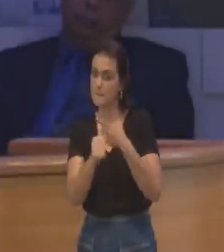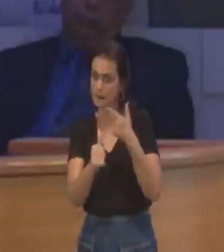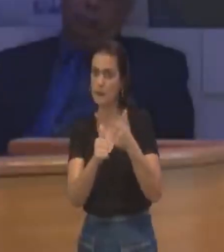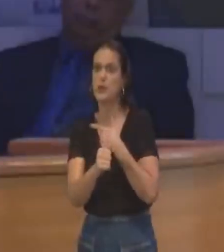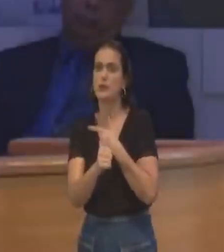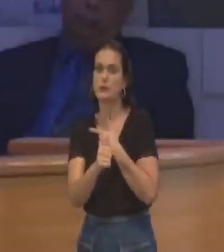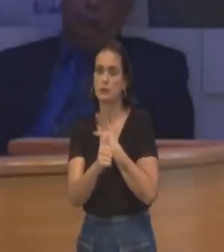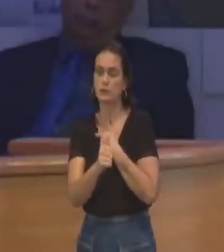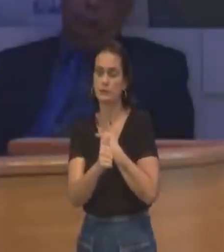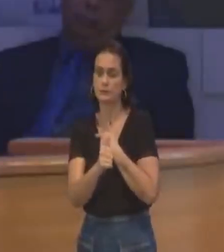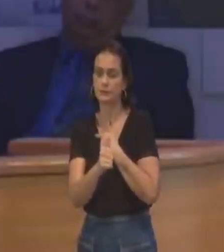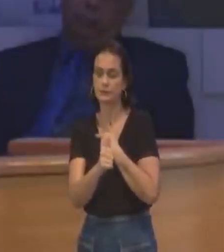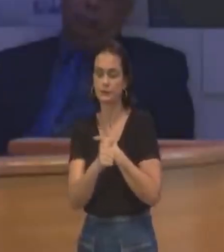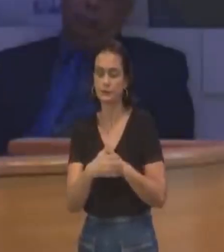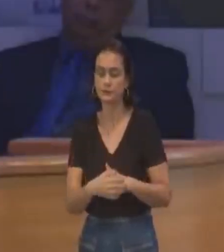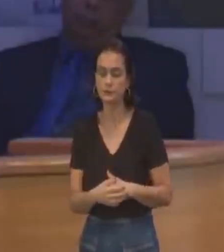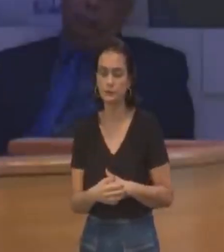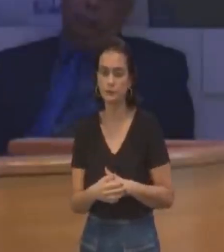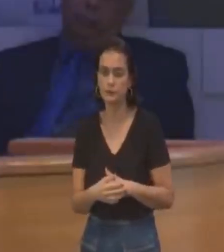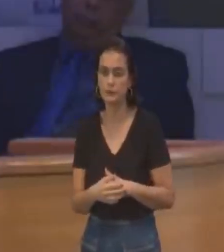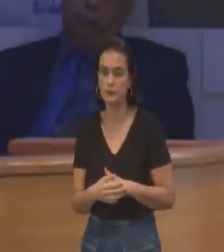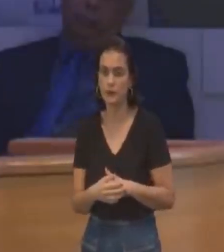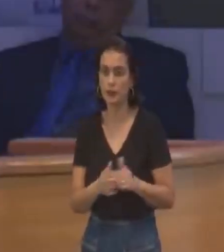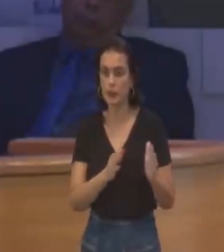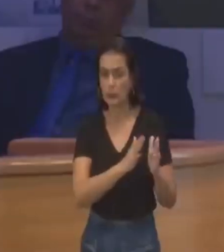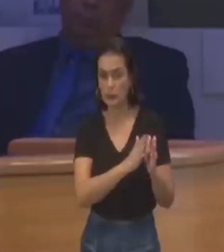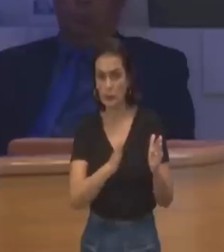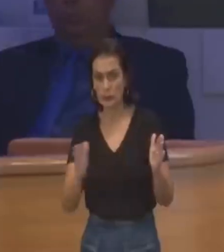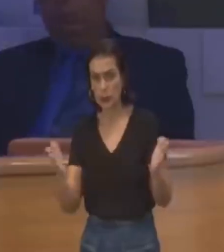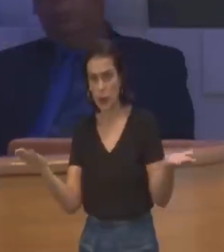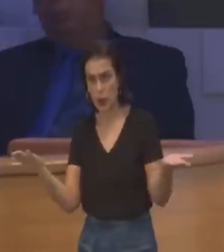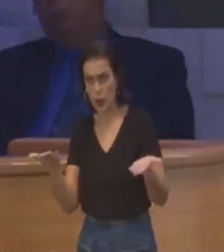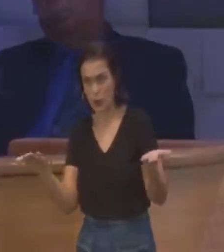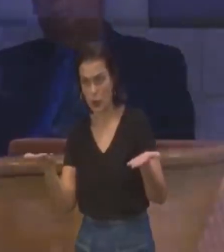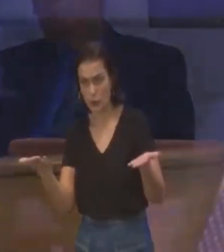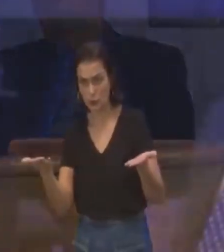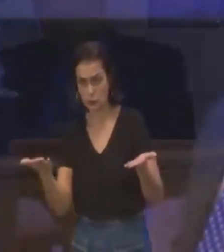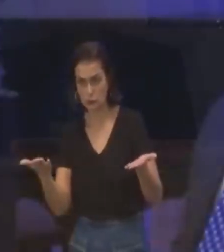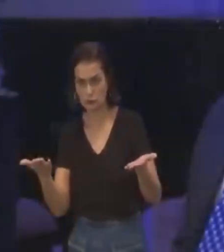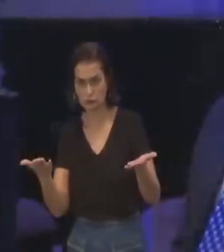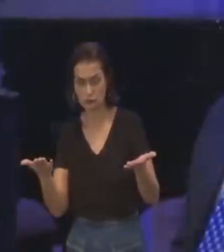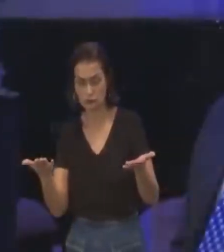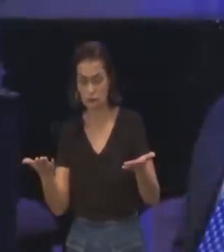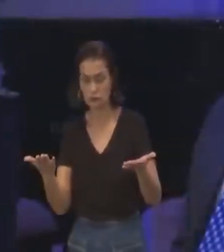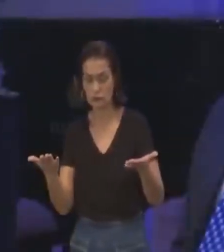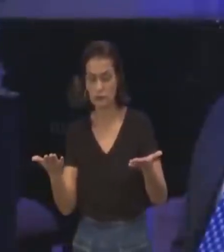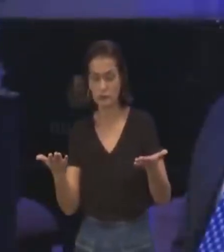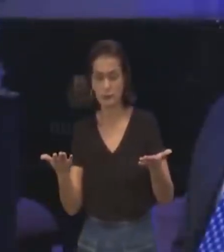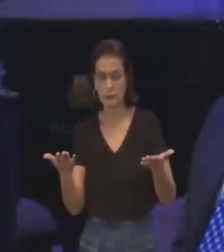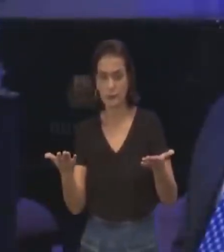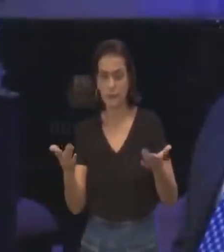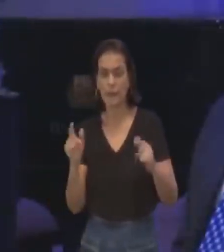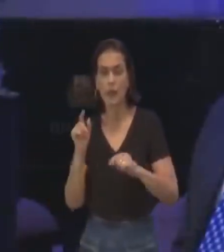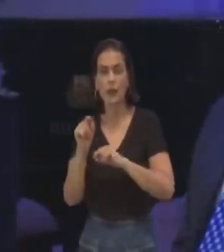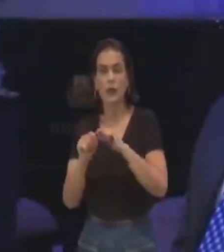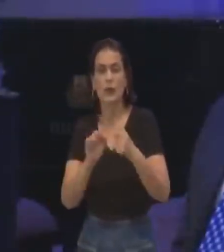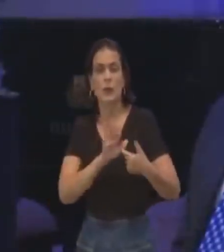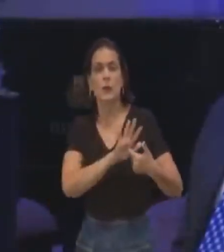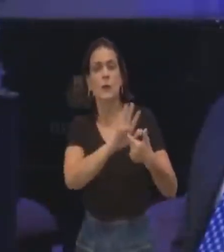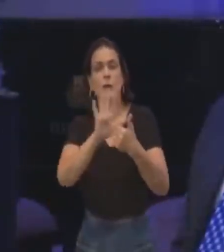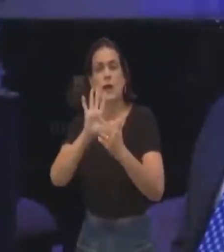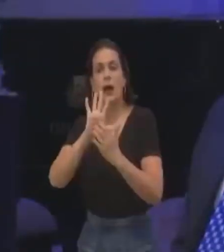educação. Então, para os nossos dias, esses processos que são observados, que trazem para